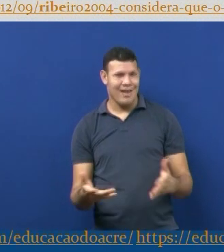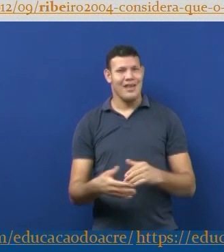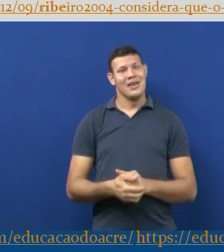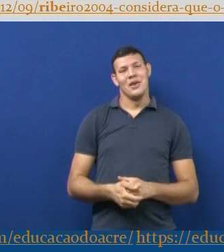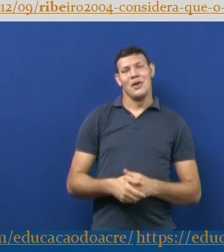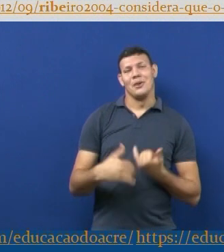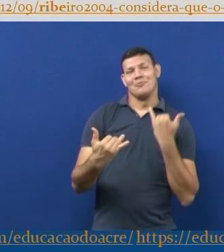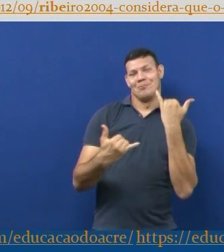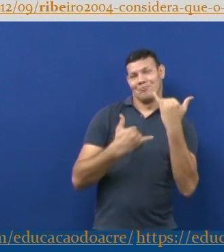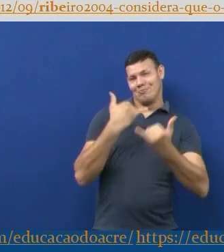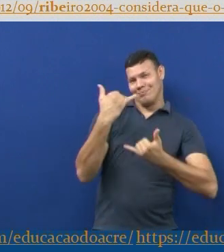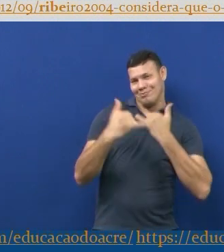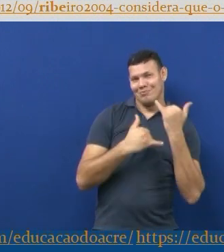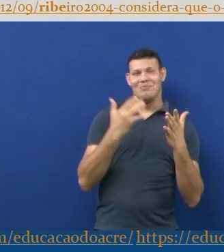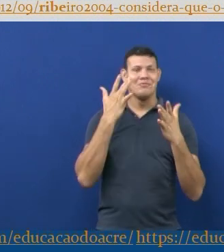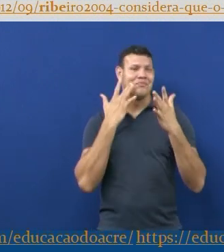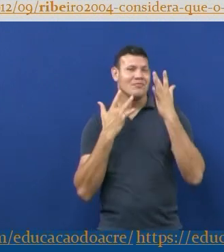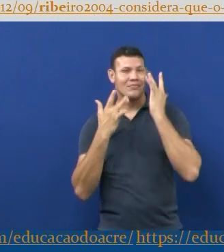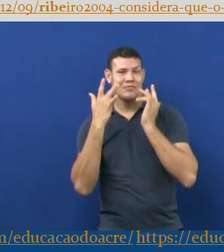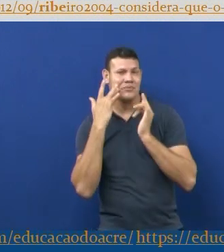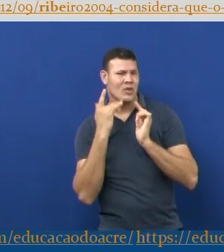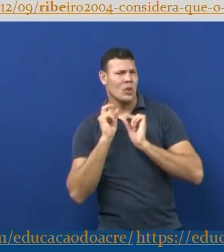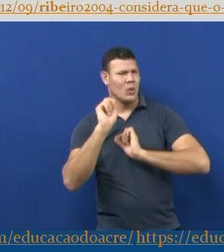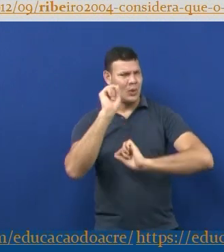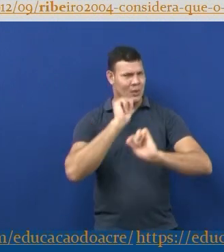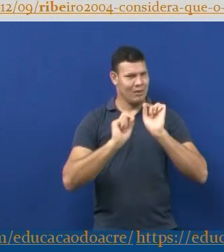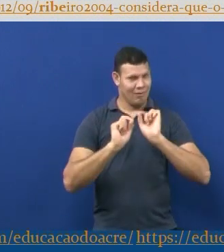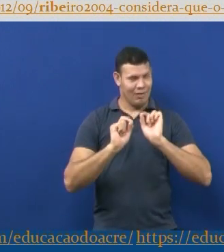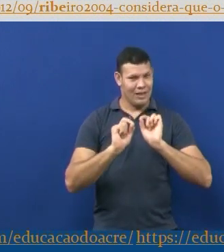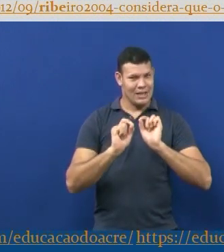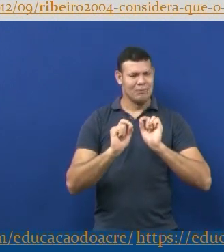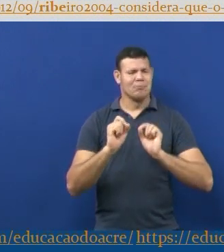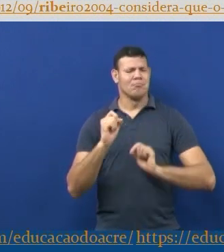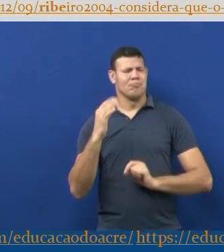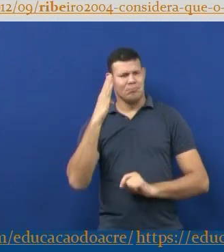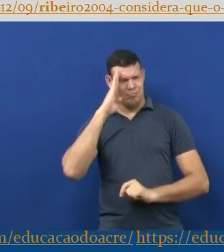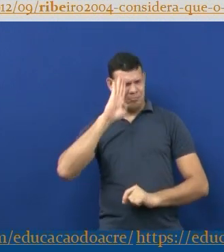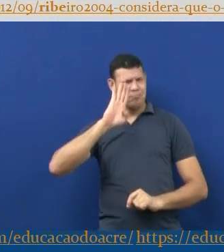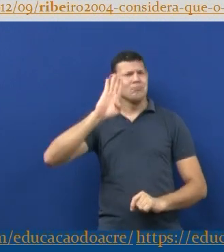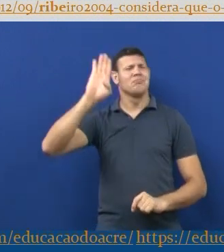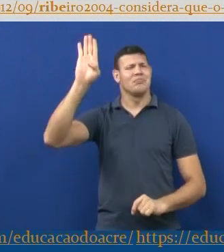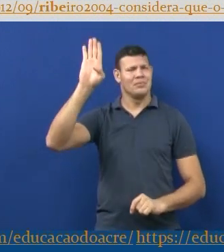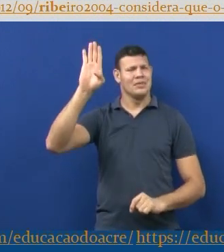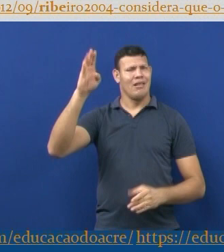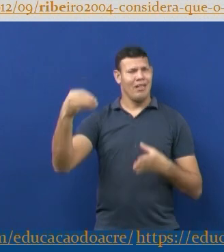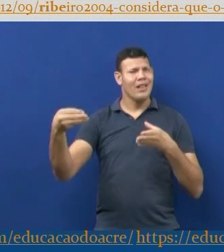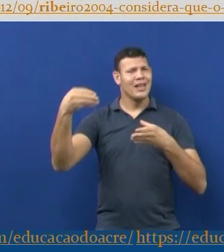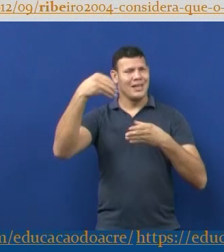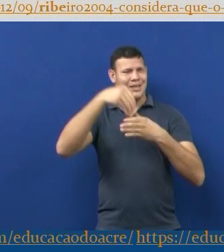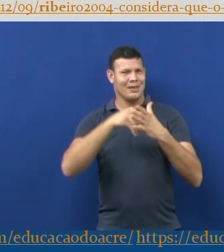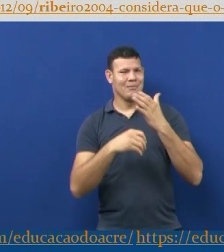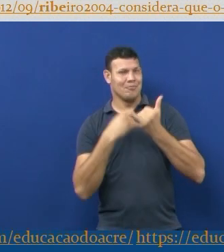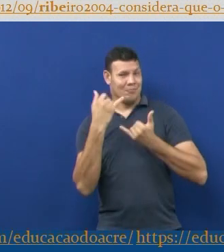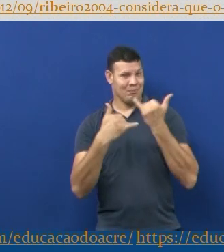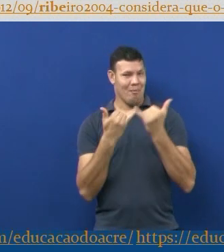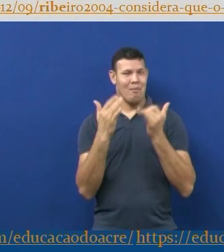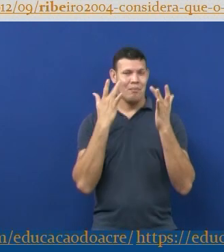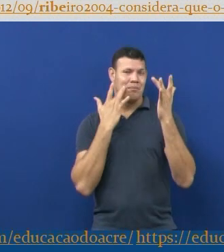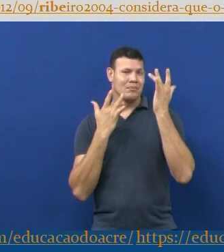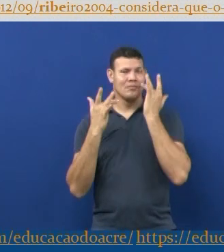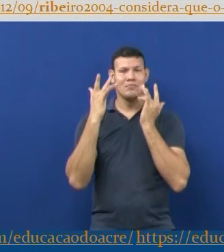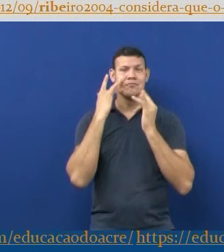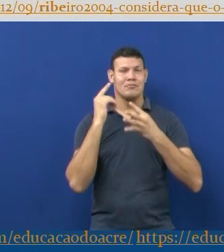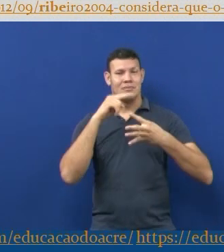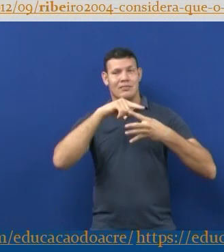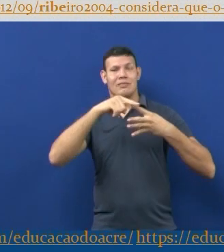por meio dos jogos teatrais. Eles são essenciais. E dentro do jogo teatral, ele precisa de alguns